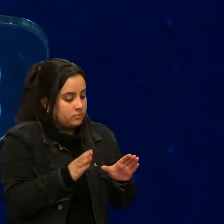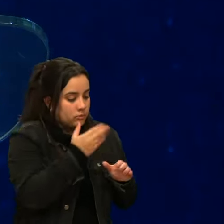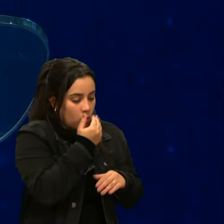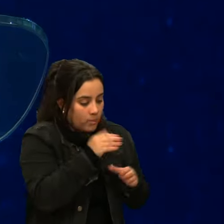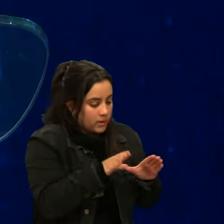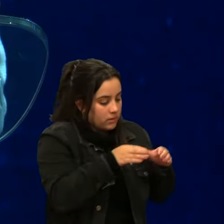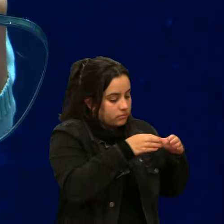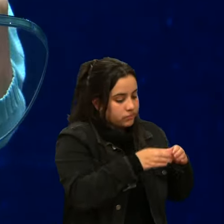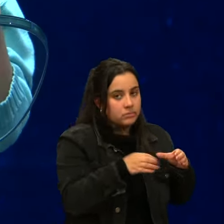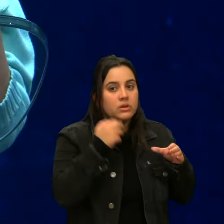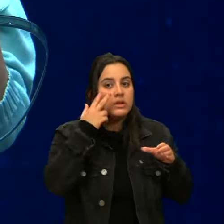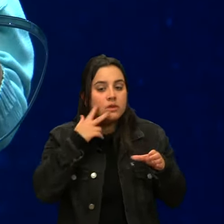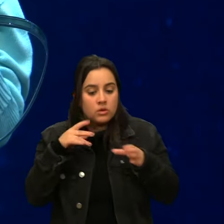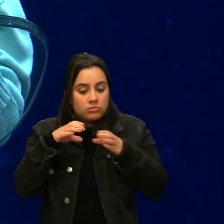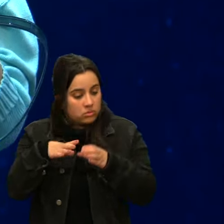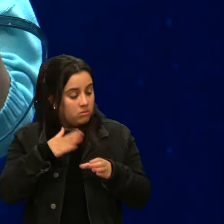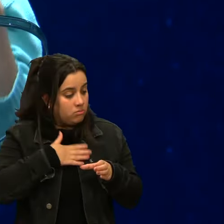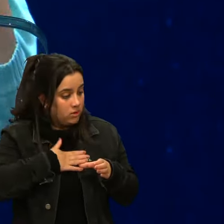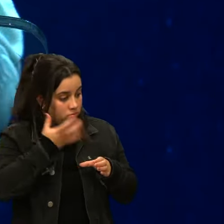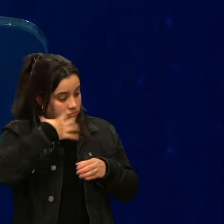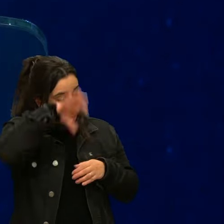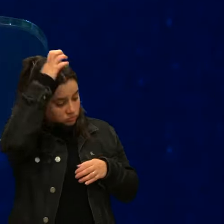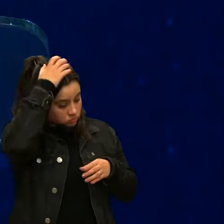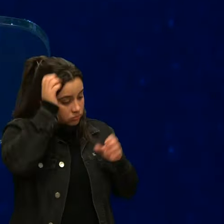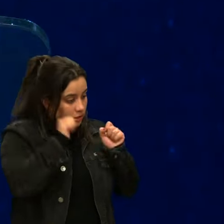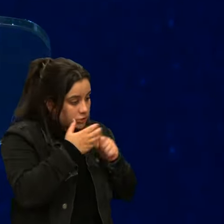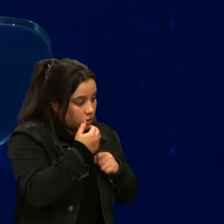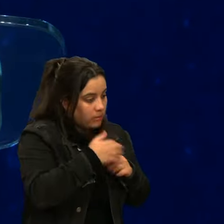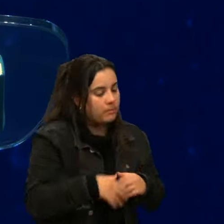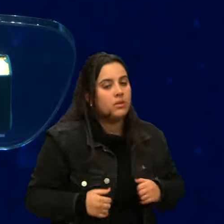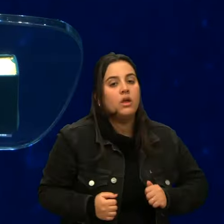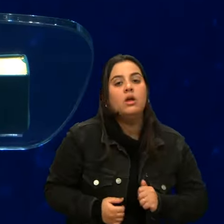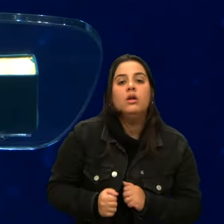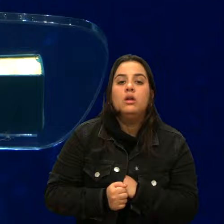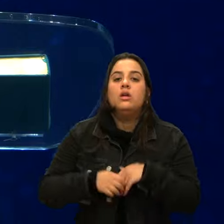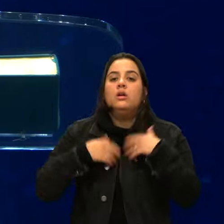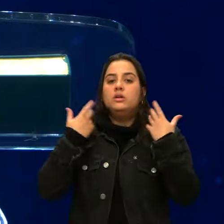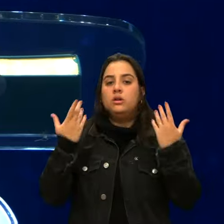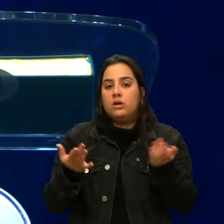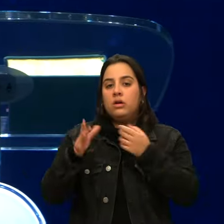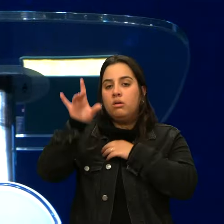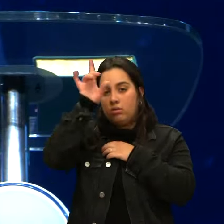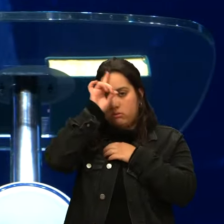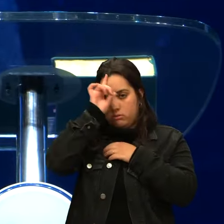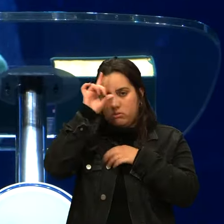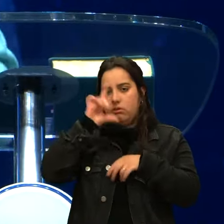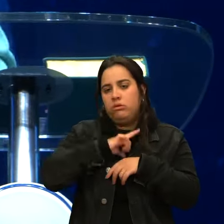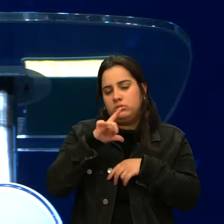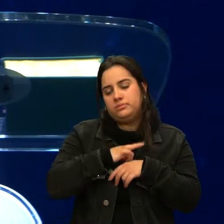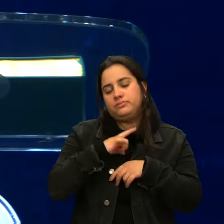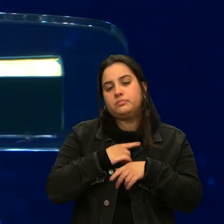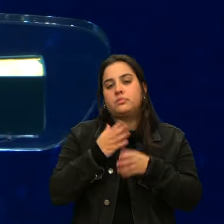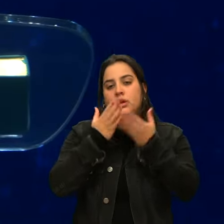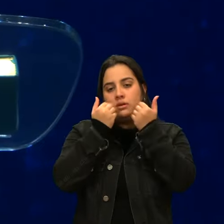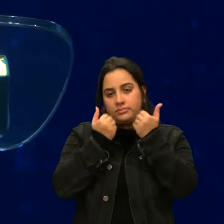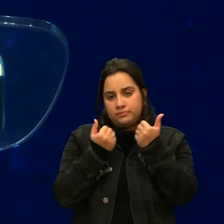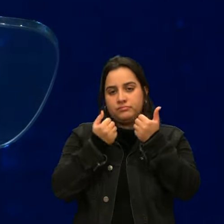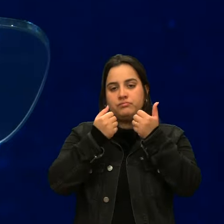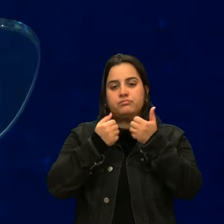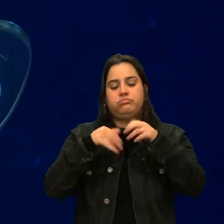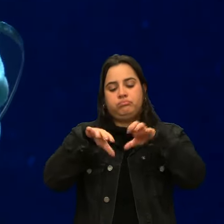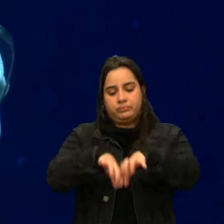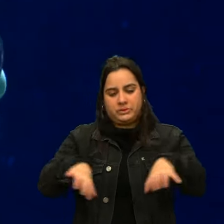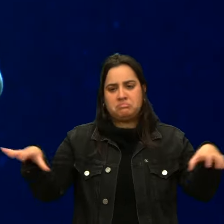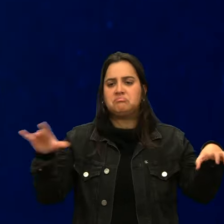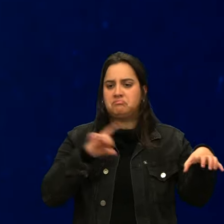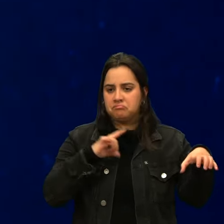rei. E ali fala que, então, todos os dias eles seriam servidos com um banquete, provavelmente, porque eles estavam ali no